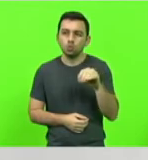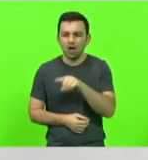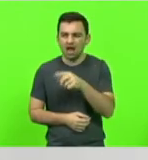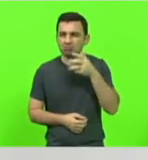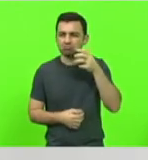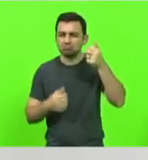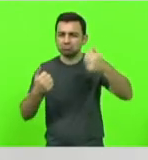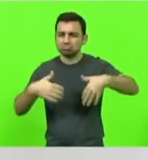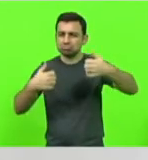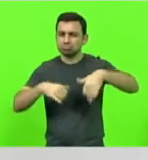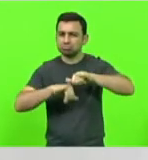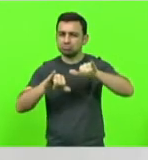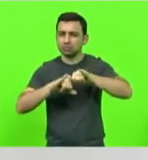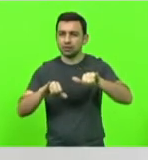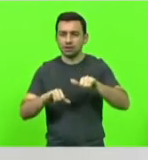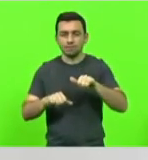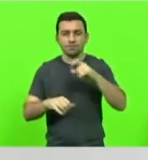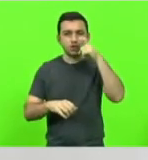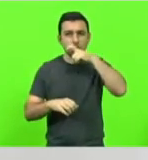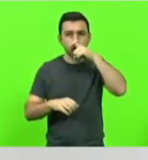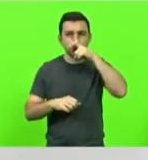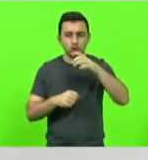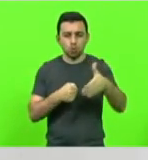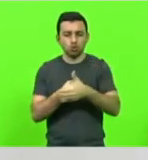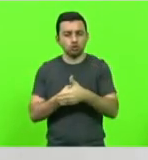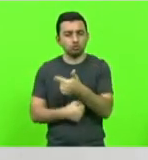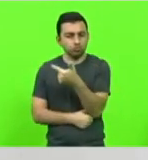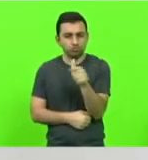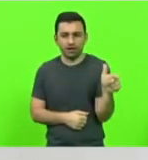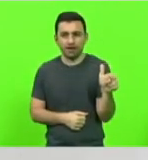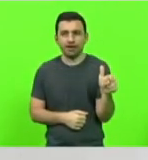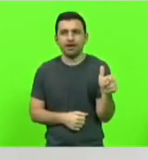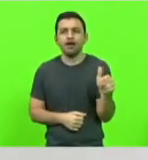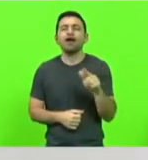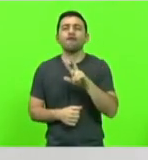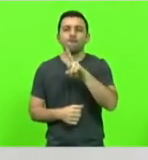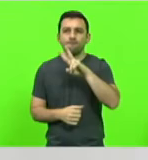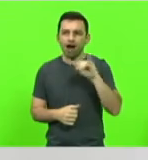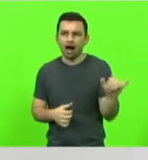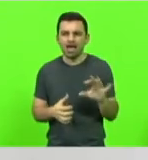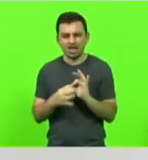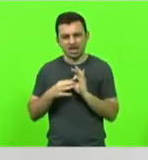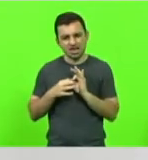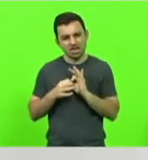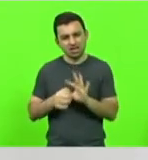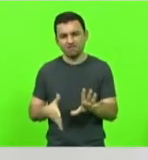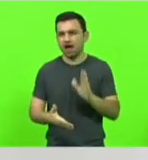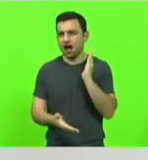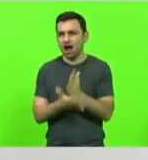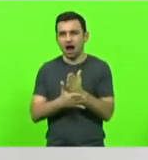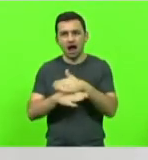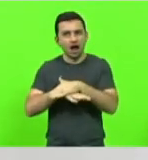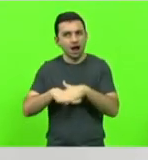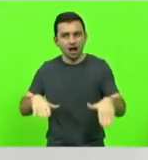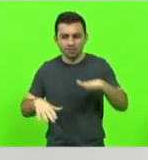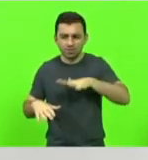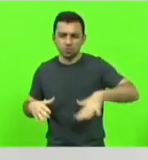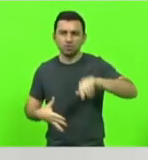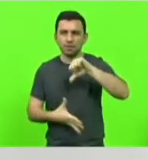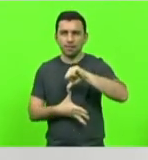fica descoberta. E nós iremos nos livrar desse mal que impera em toda a